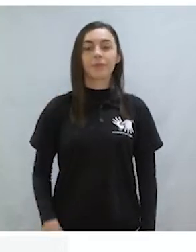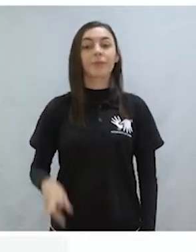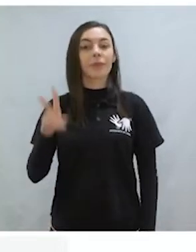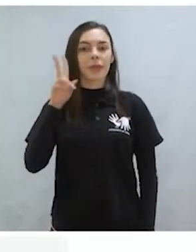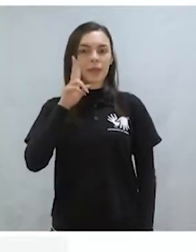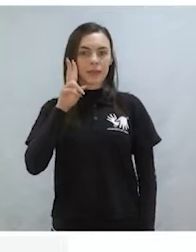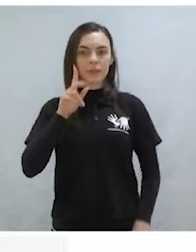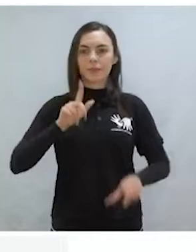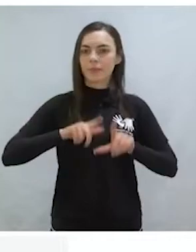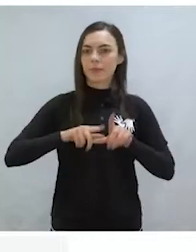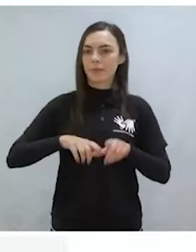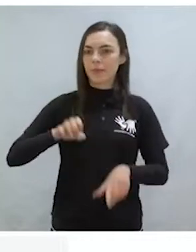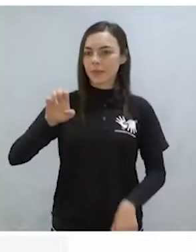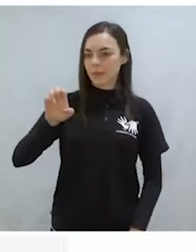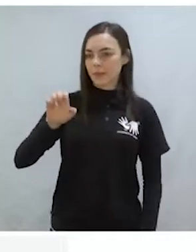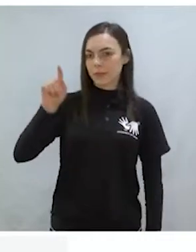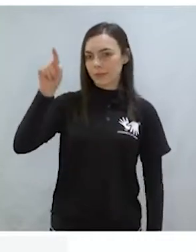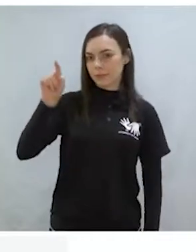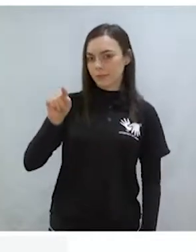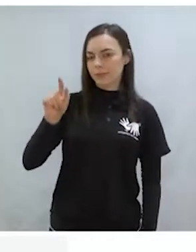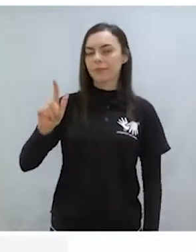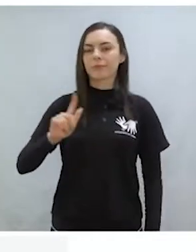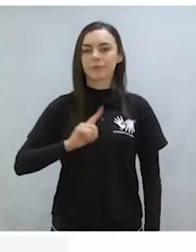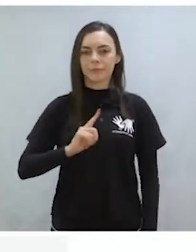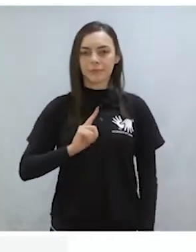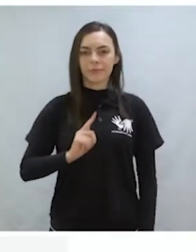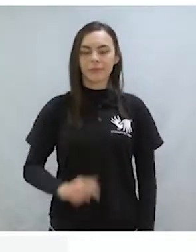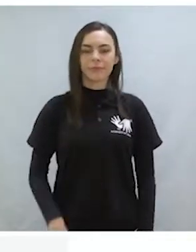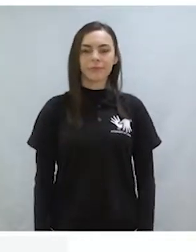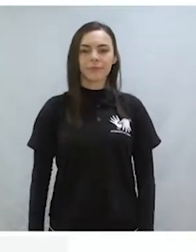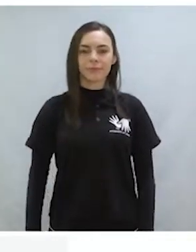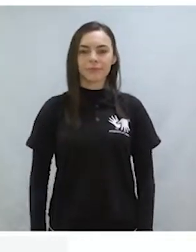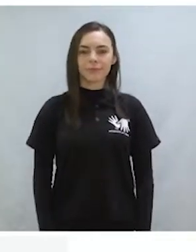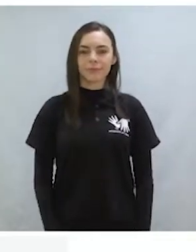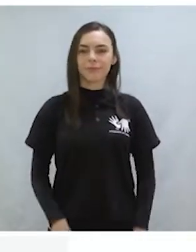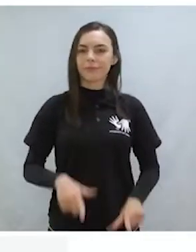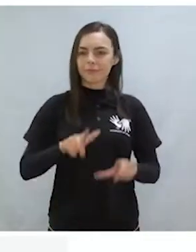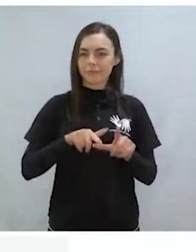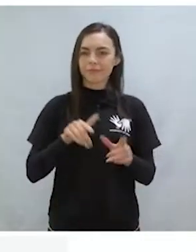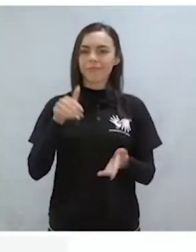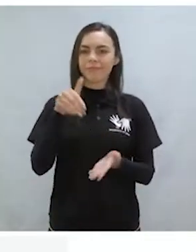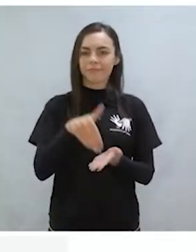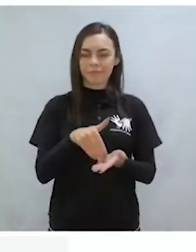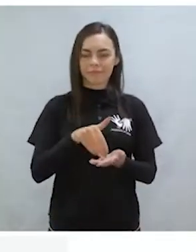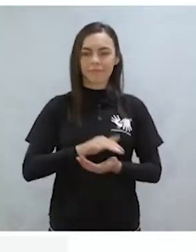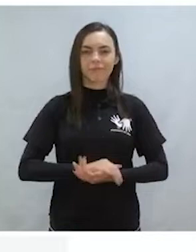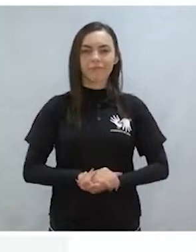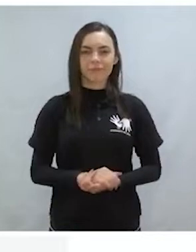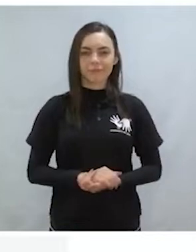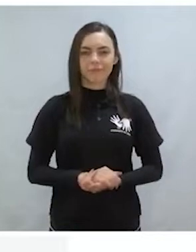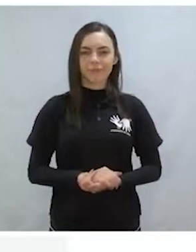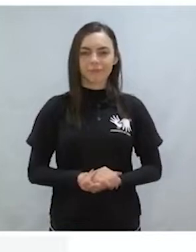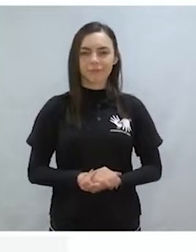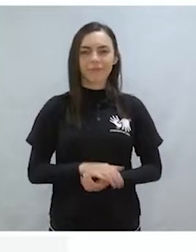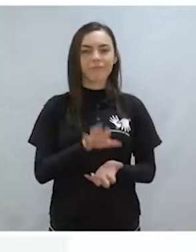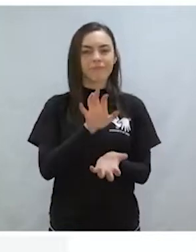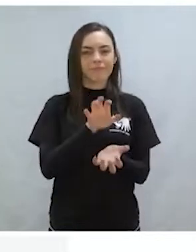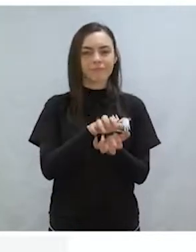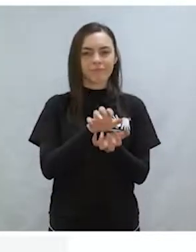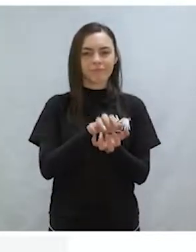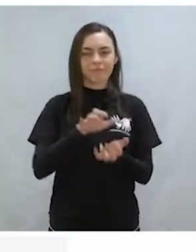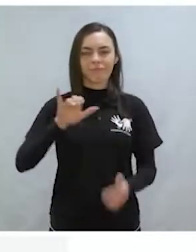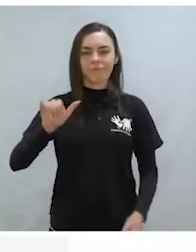Jacaré. E tem um acento gráfico no último E, na última letrinha. Então